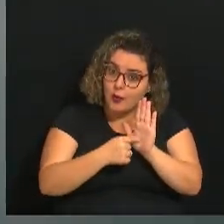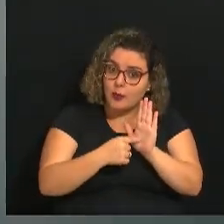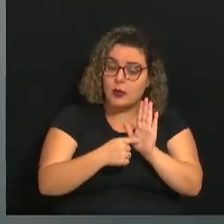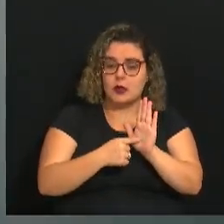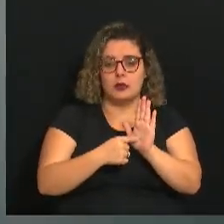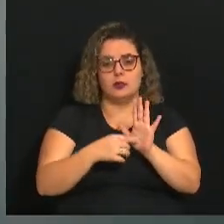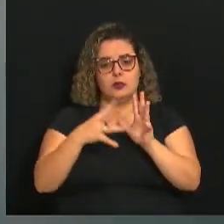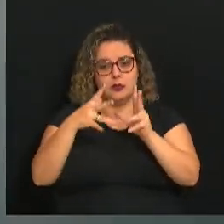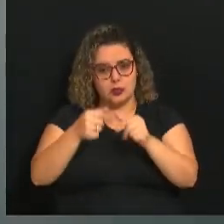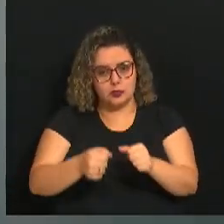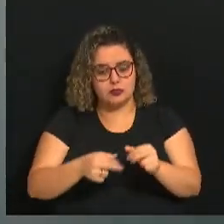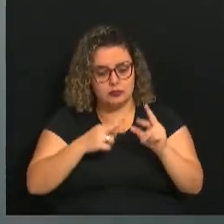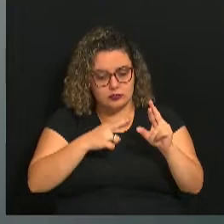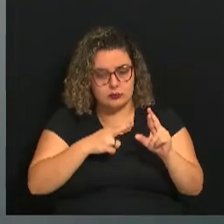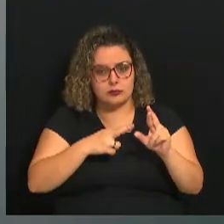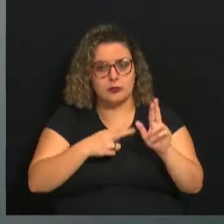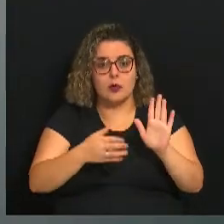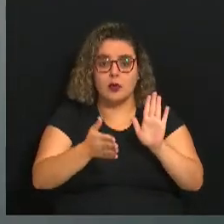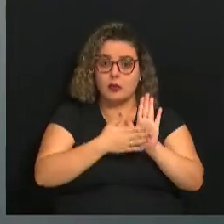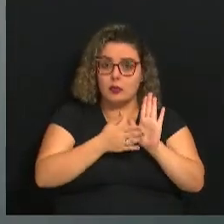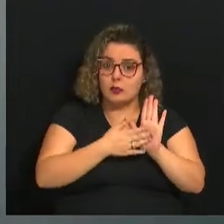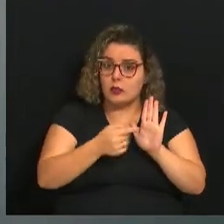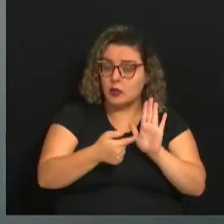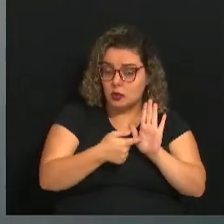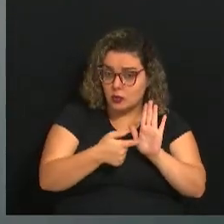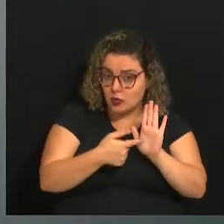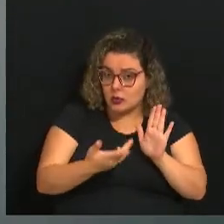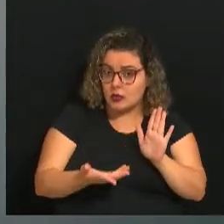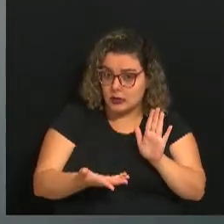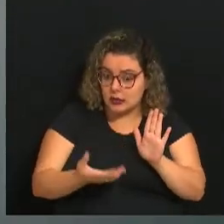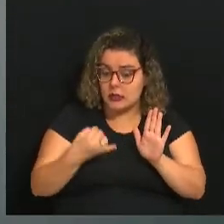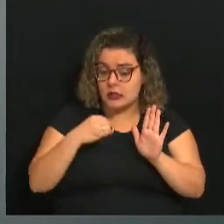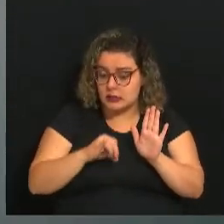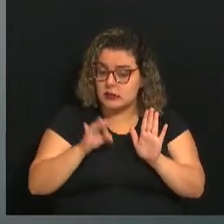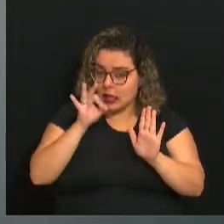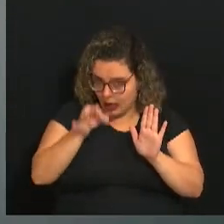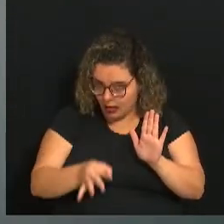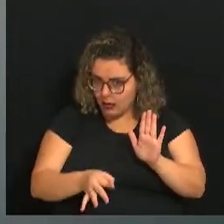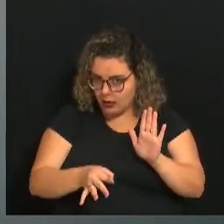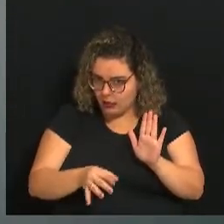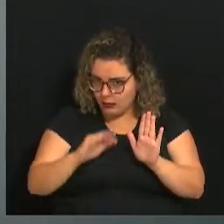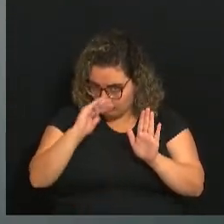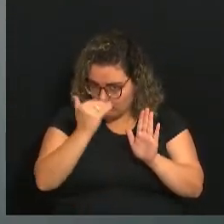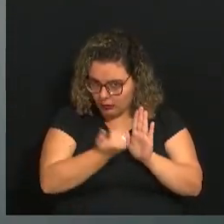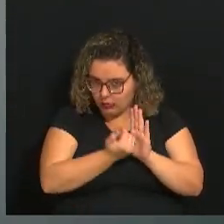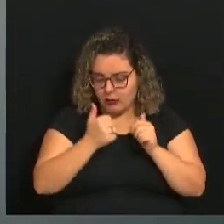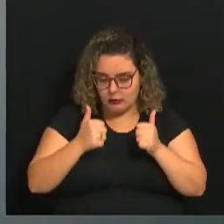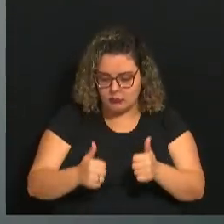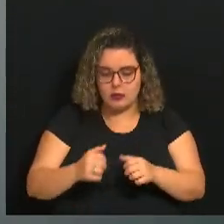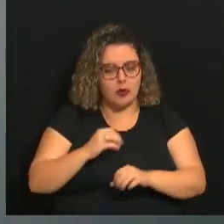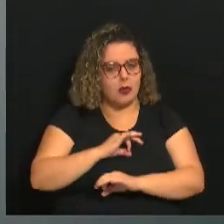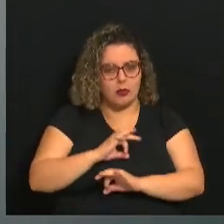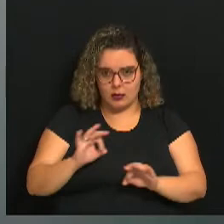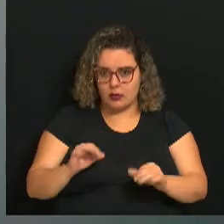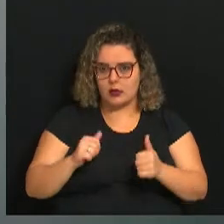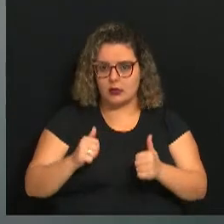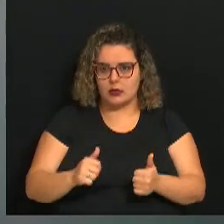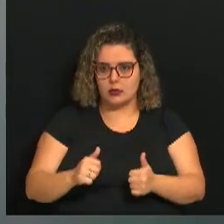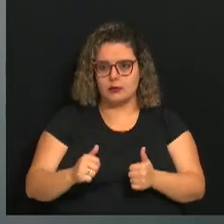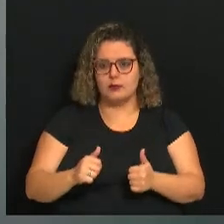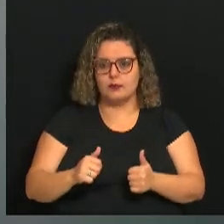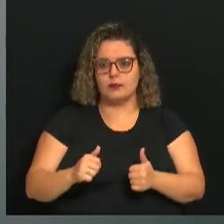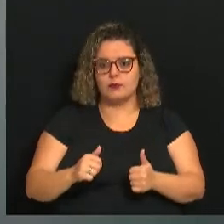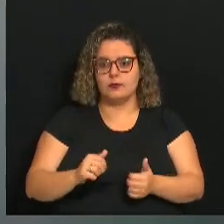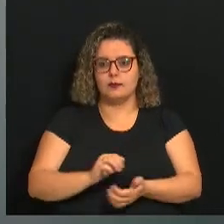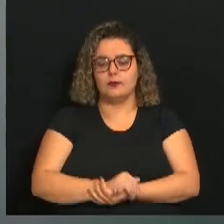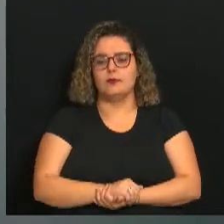também se propõe lá no contrato quando está sendo feito. Então, em resumo, é basicamente isso. O